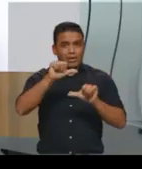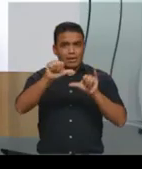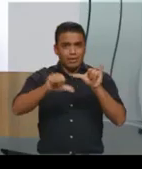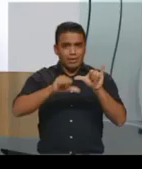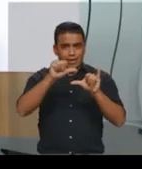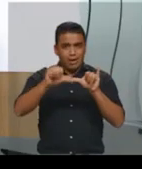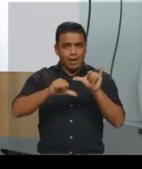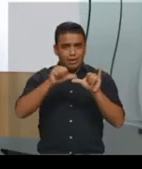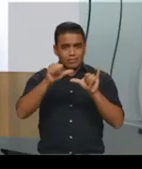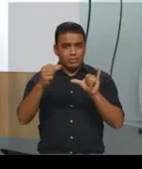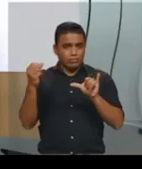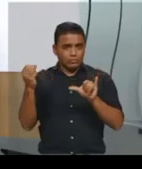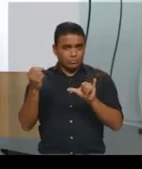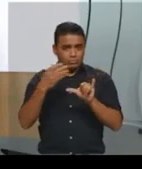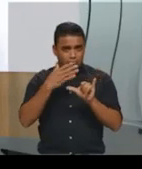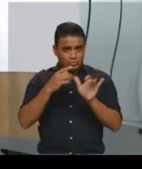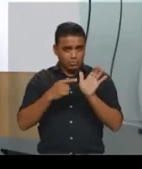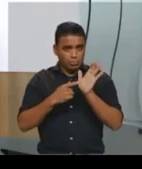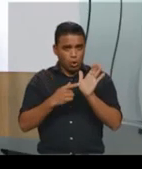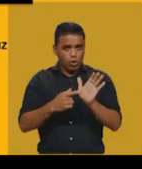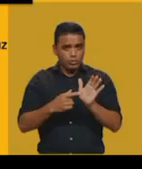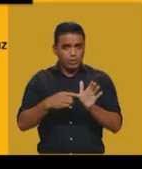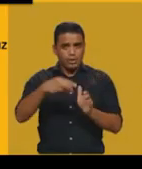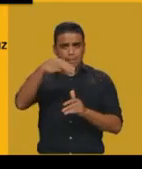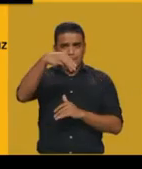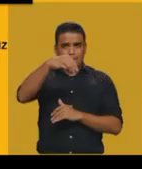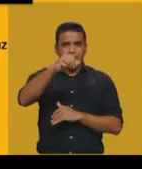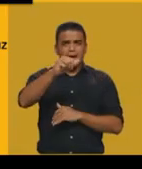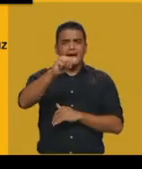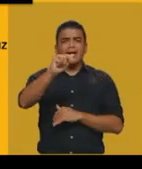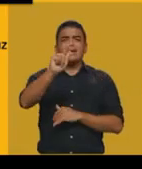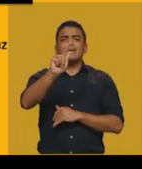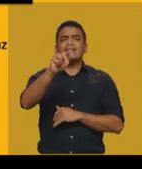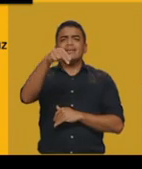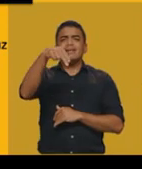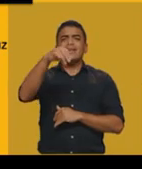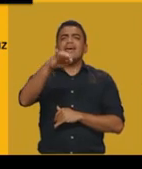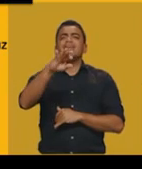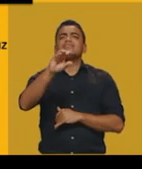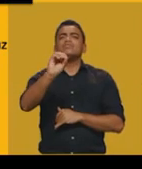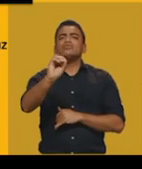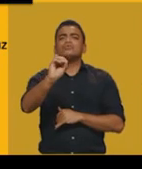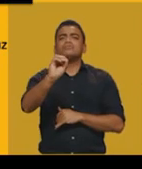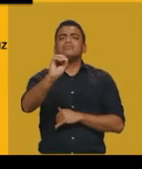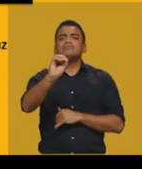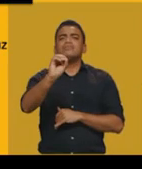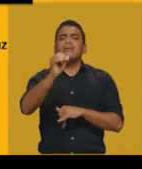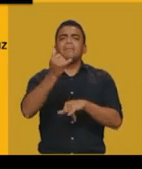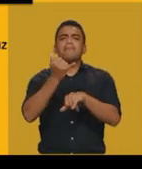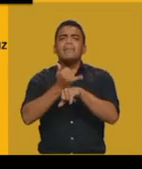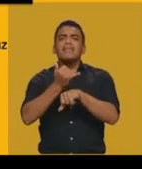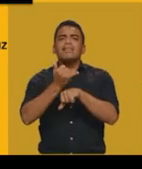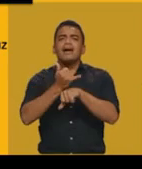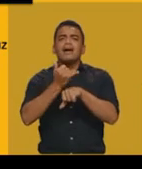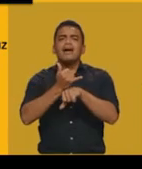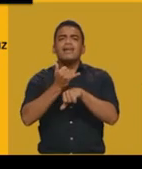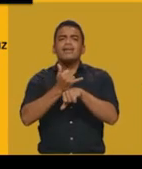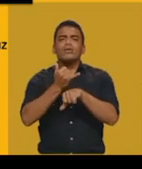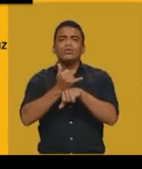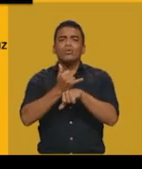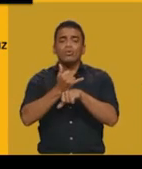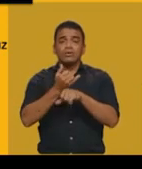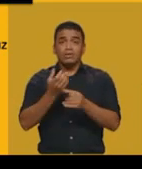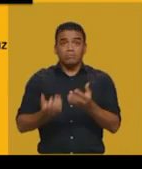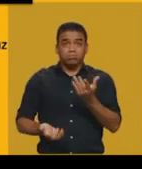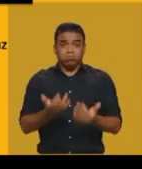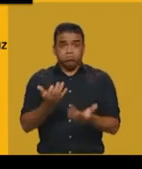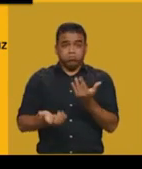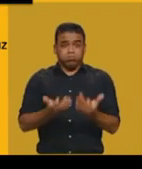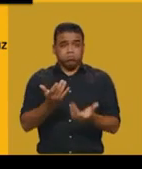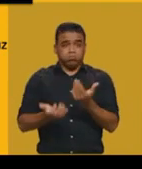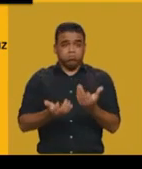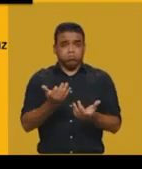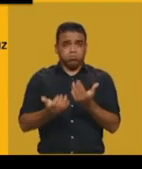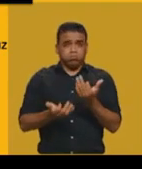para vocês é o magnésio metálico, também sendo queimado, ou seja, entrando em combustão,